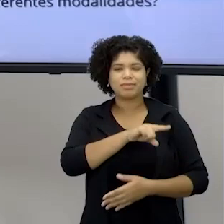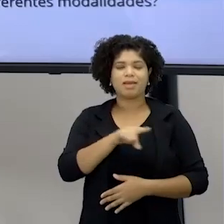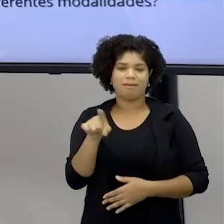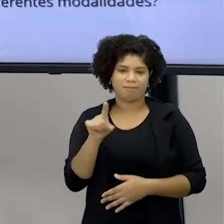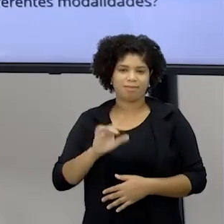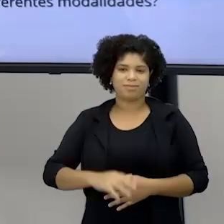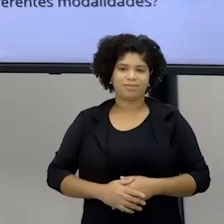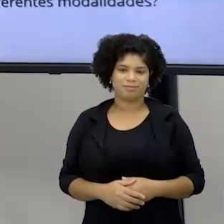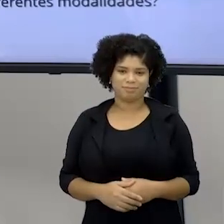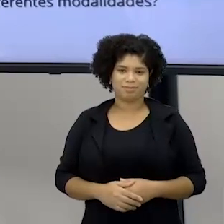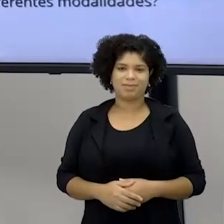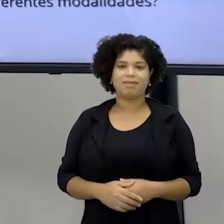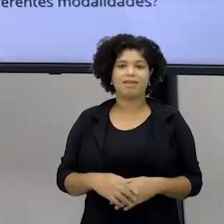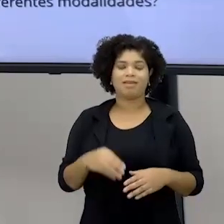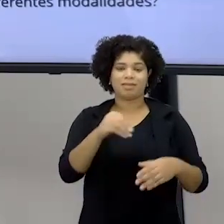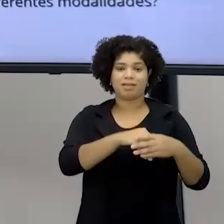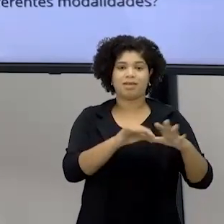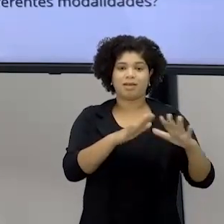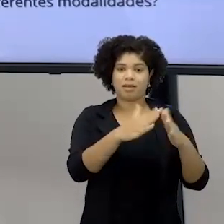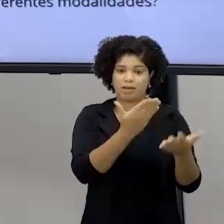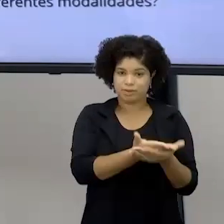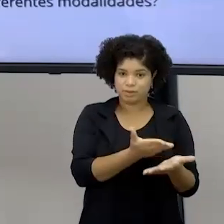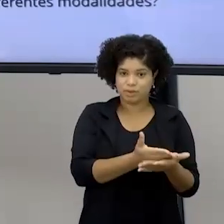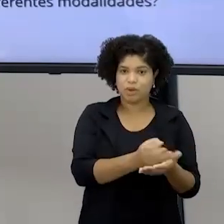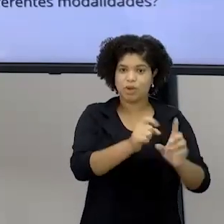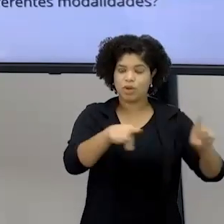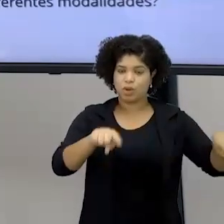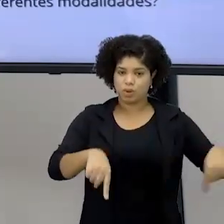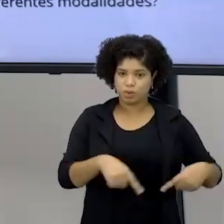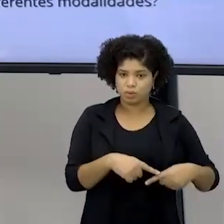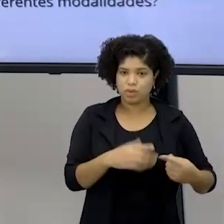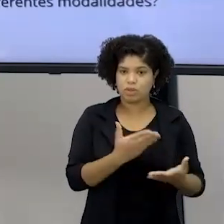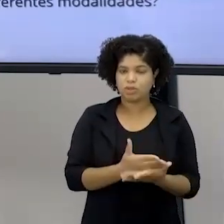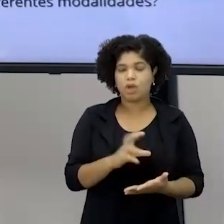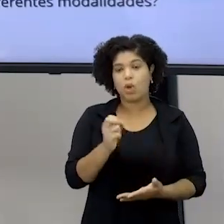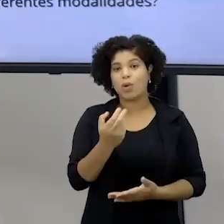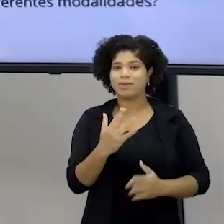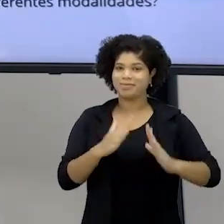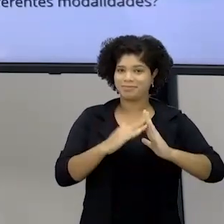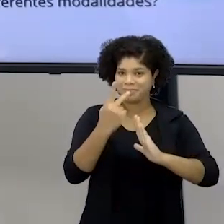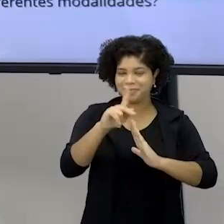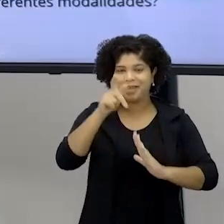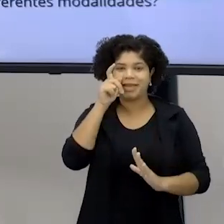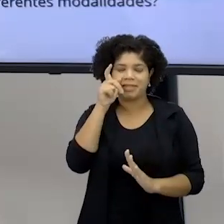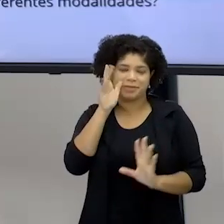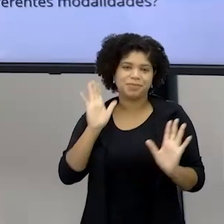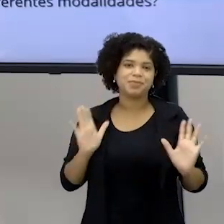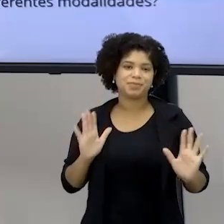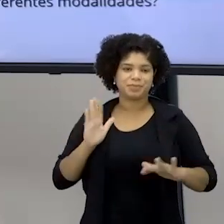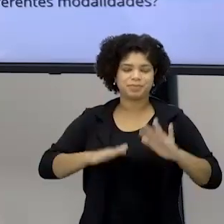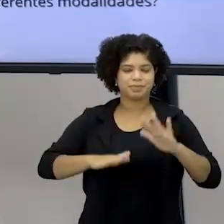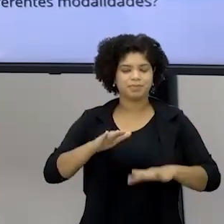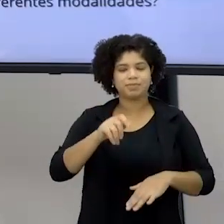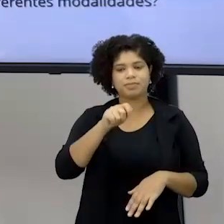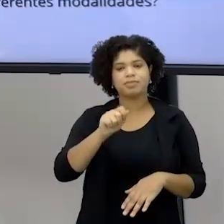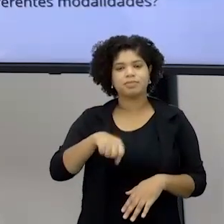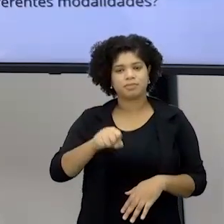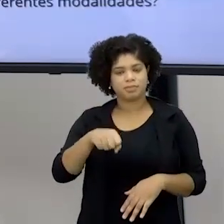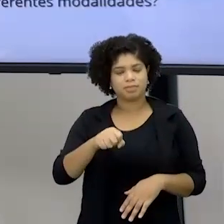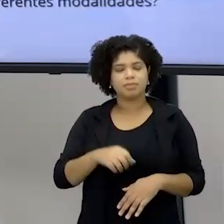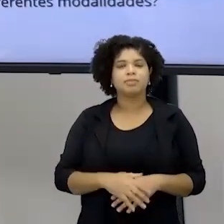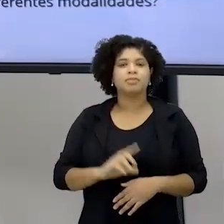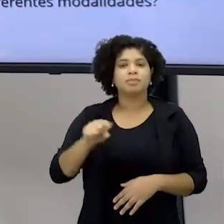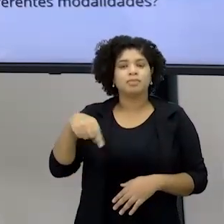que está na escola ou até mesmo assistindo de sua residência por algum motivo, né? Pegou a nossa aula em